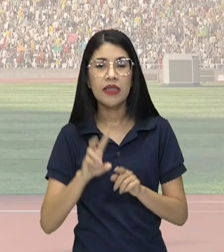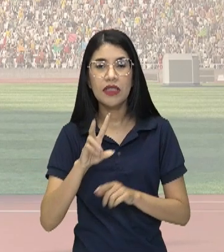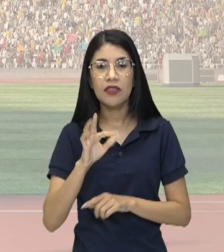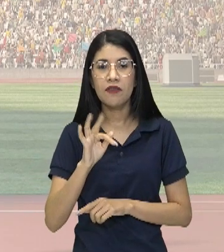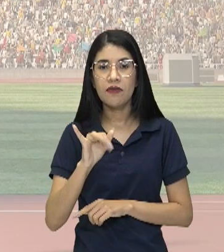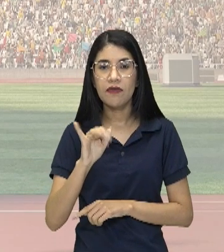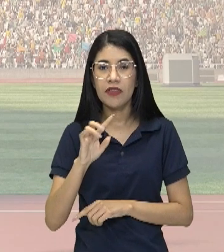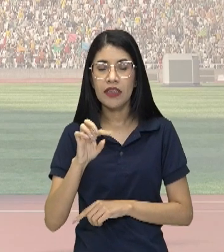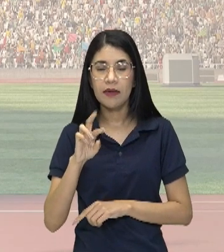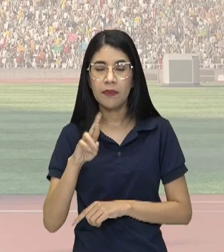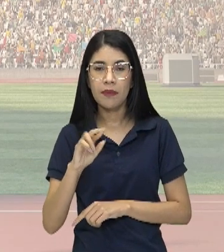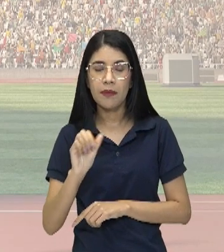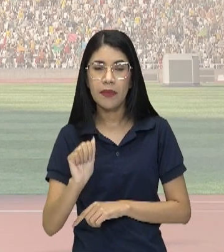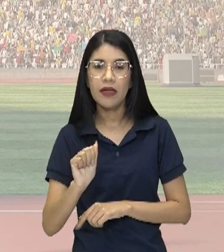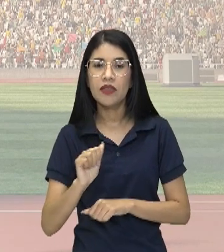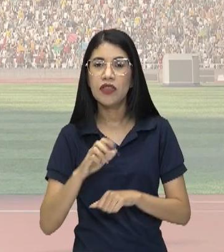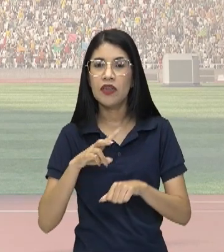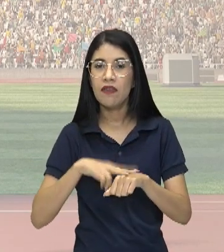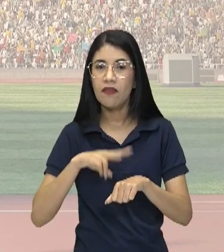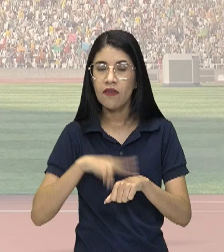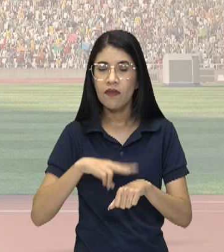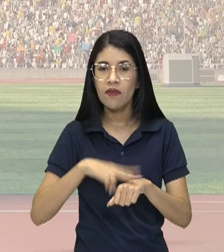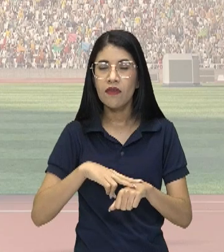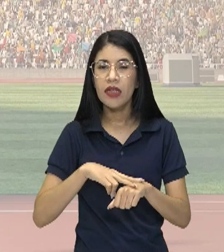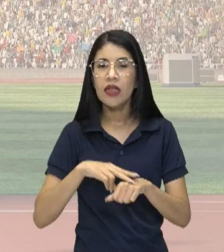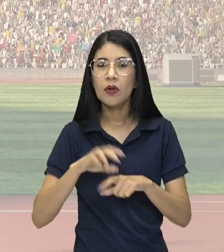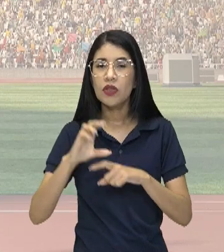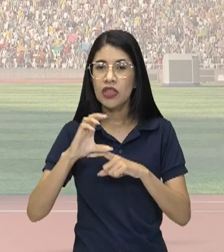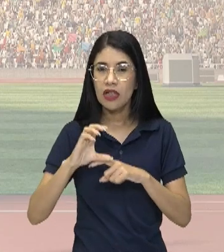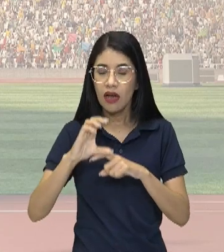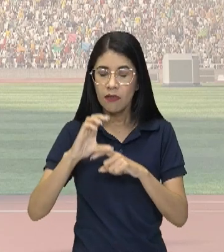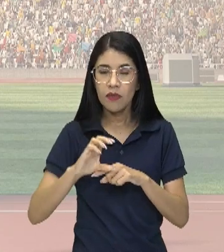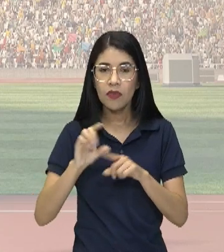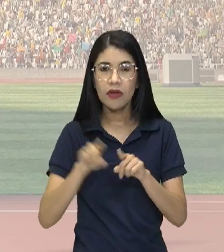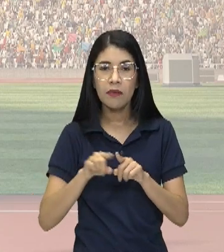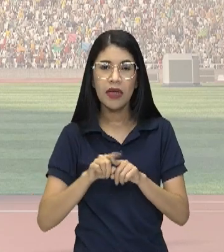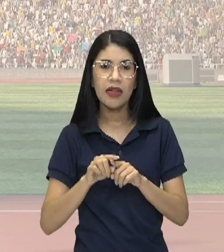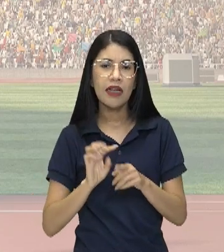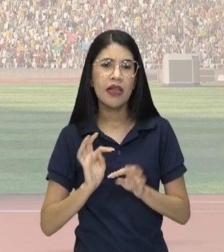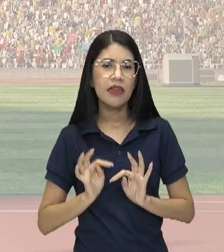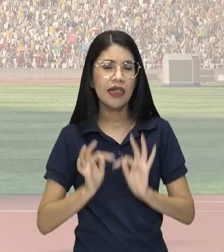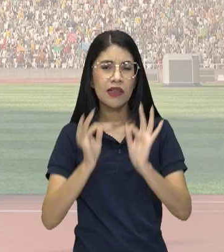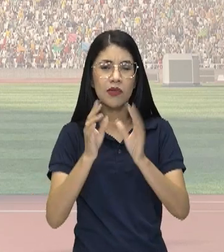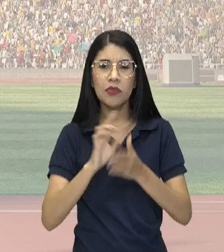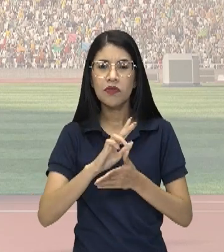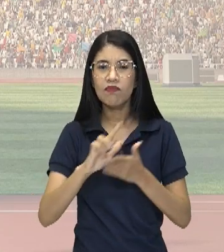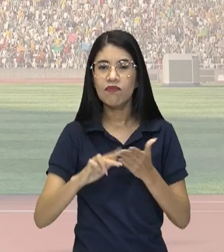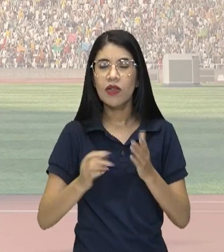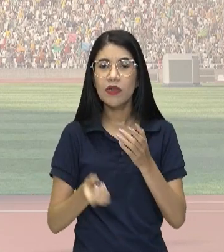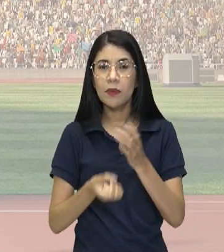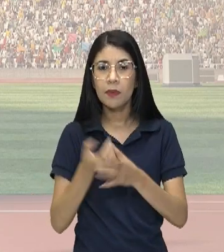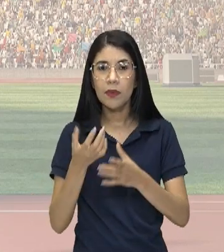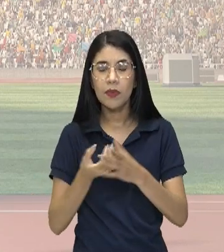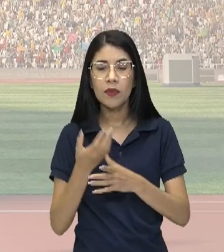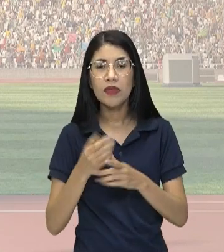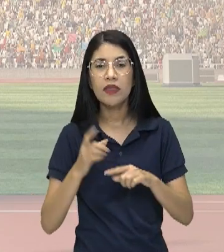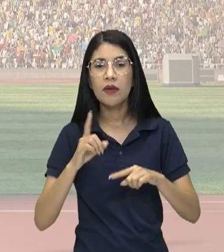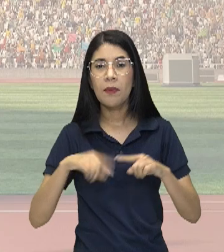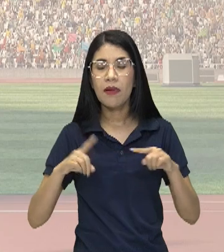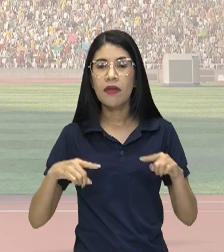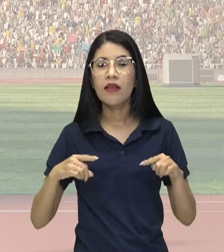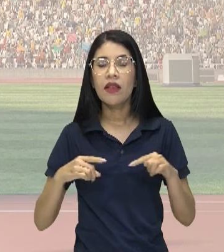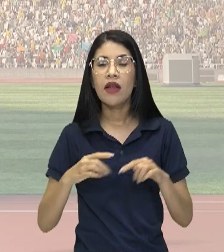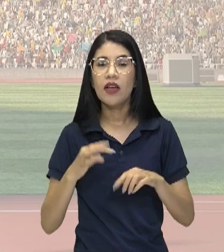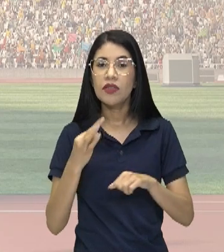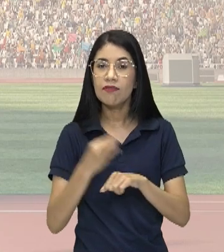de vidro, de fibra de carbono. As tecnologias têm desenvolvido aí materiais bastante resistentes, de